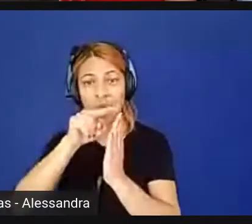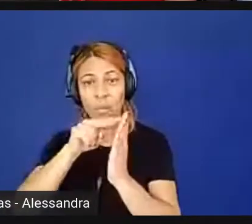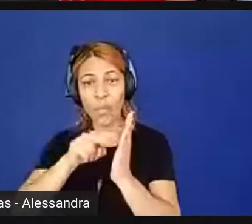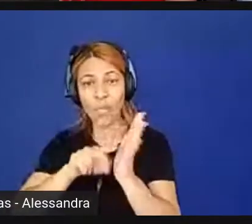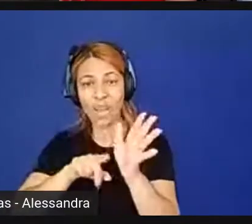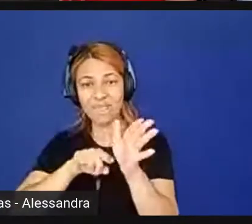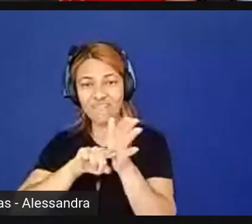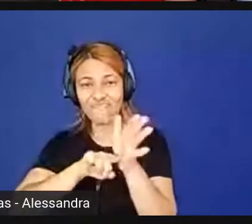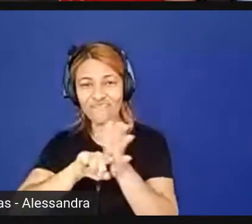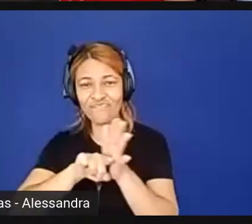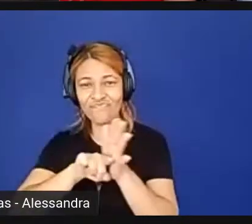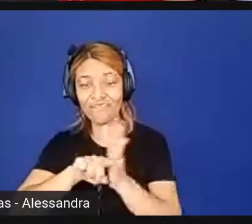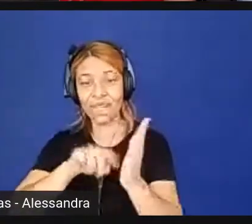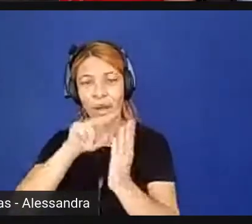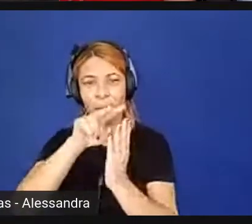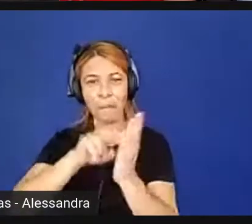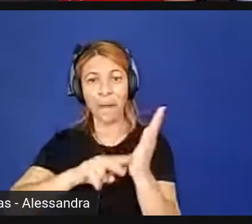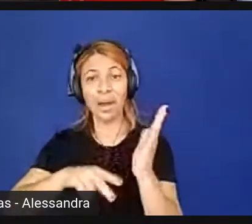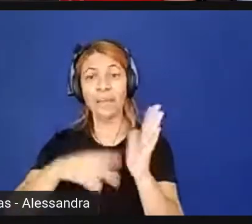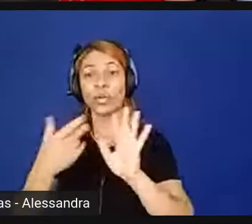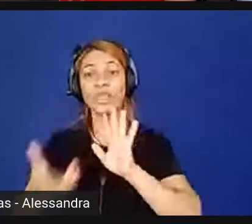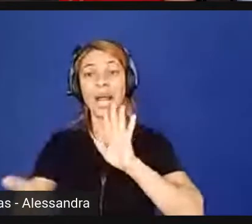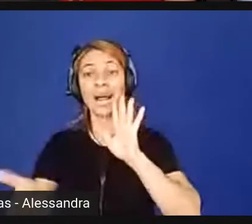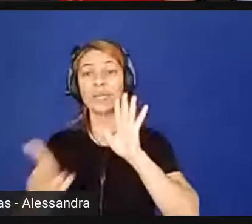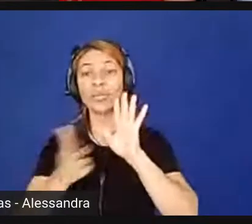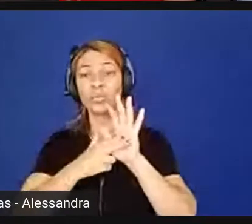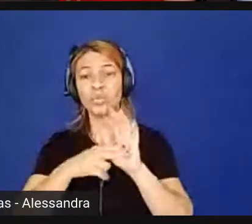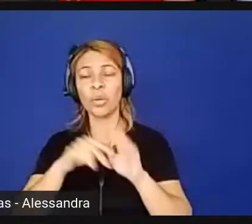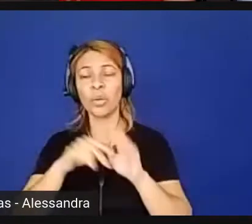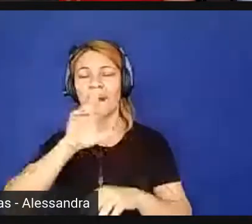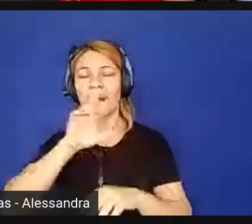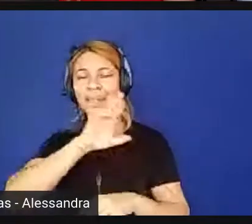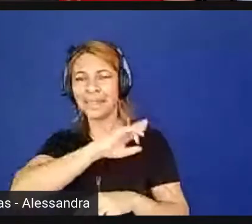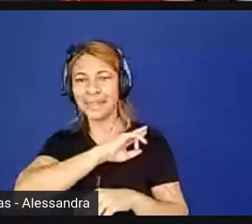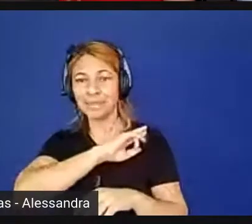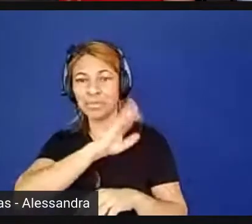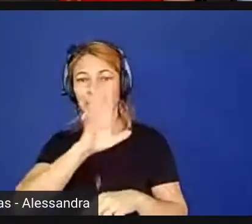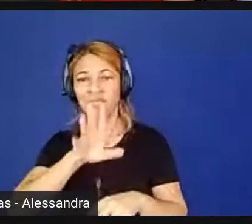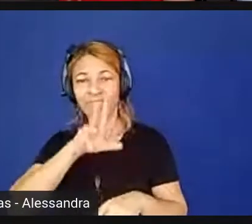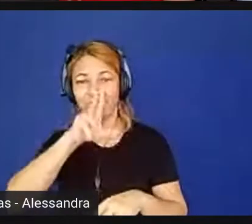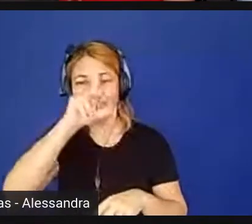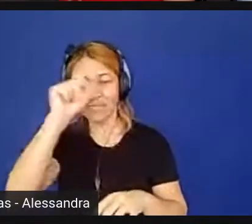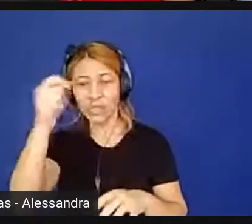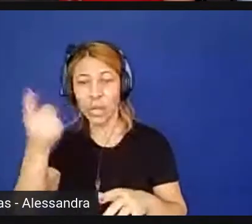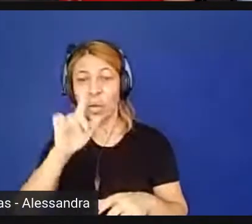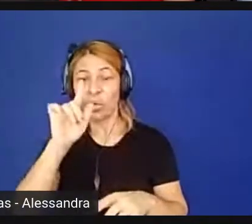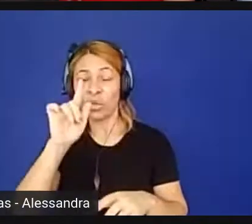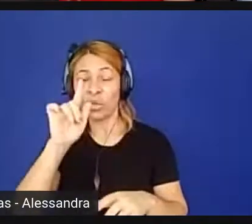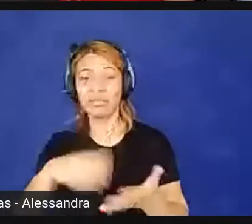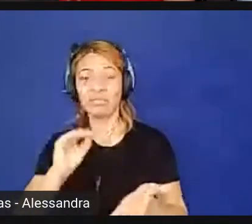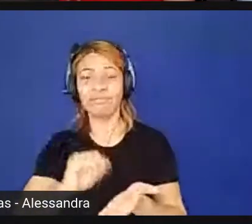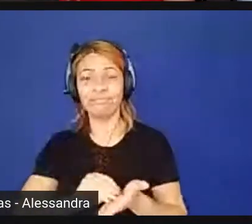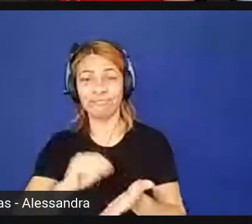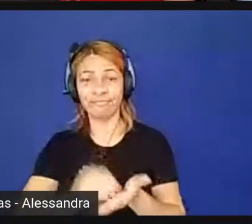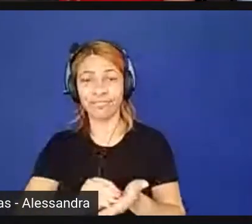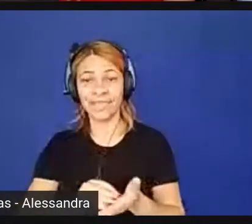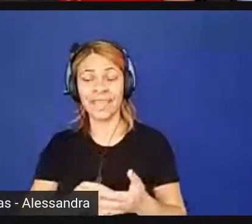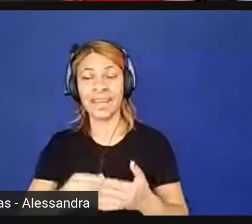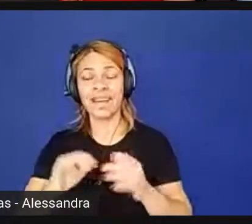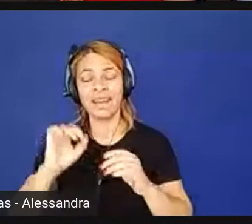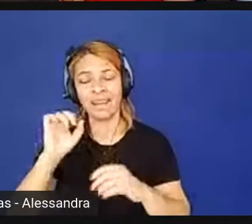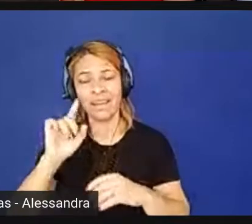diligente, ele pode assumir para si uma responsabilidade por negligência ou imprudência ou gestão temerária. Então, é